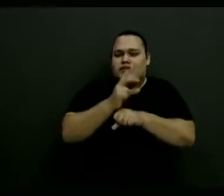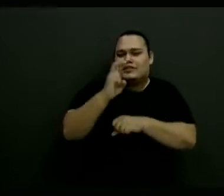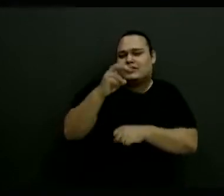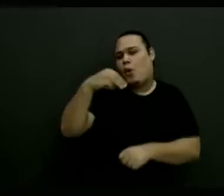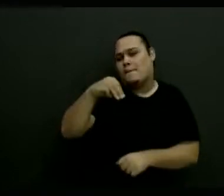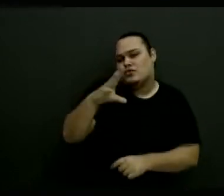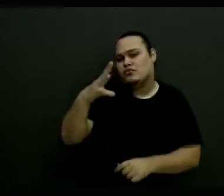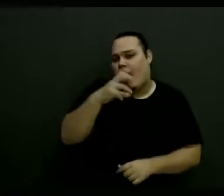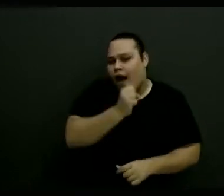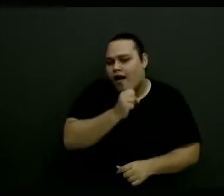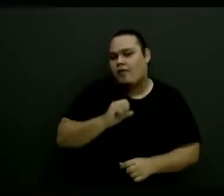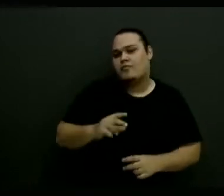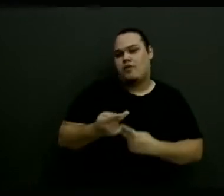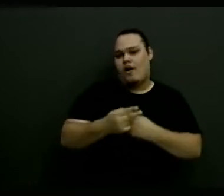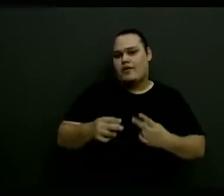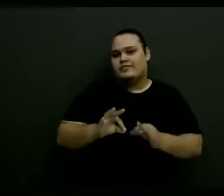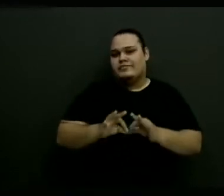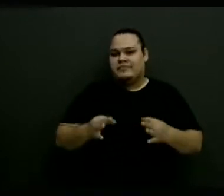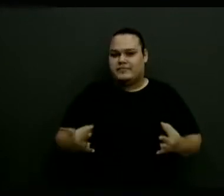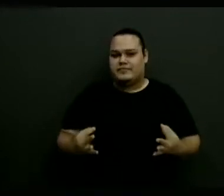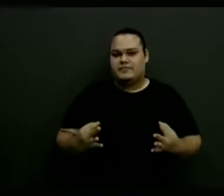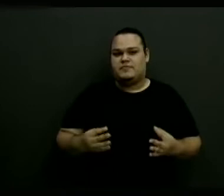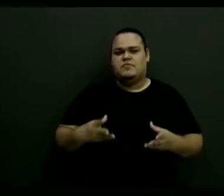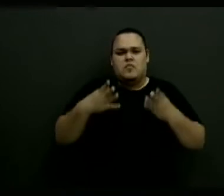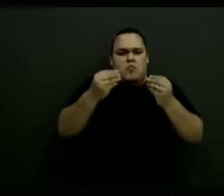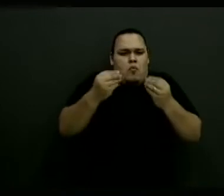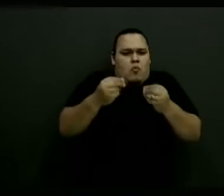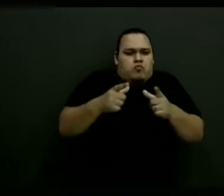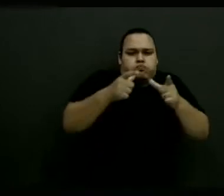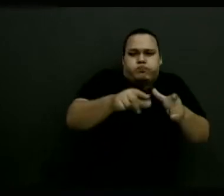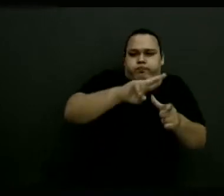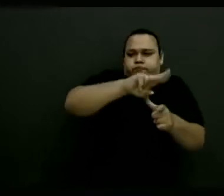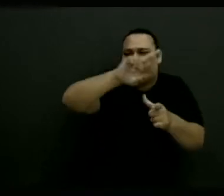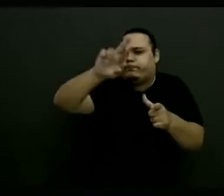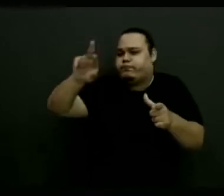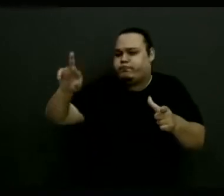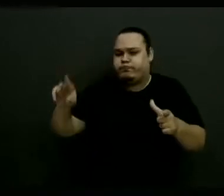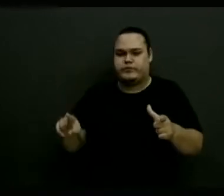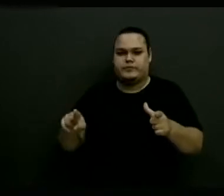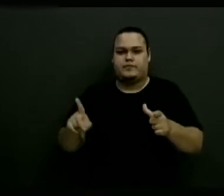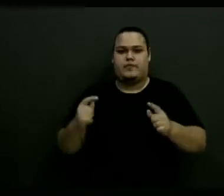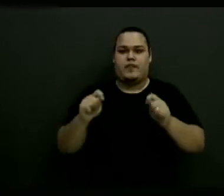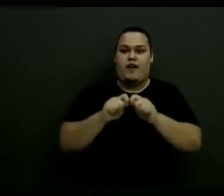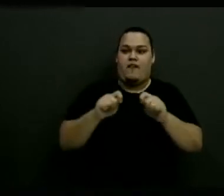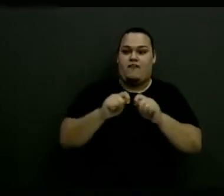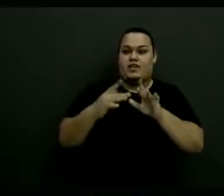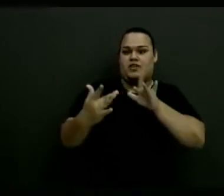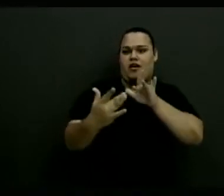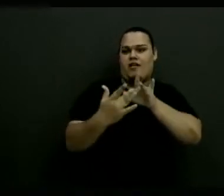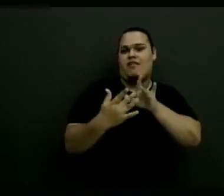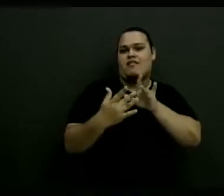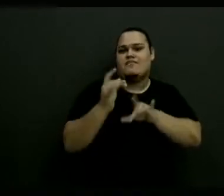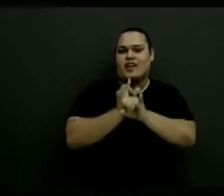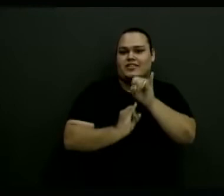E o estou enviando a muitas nações do mundo. No nosso Facebook, temos muita gente conectada